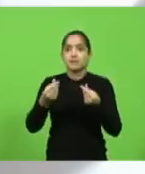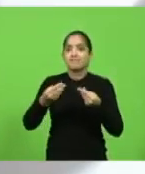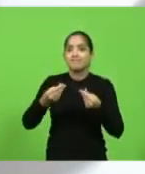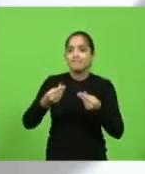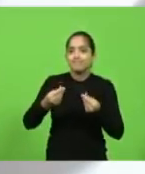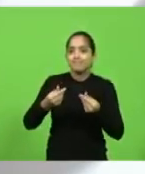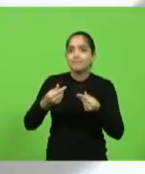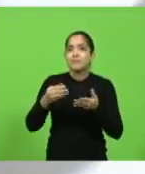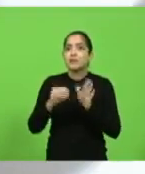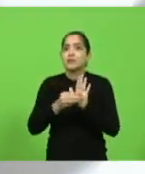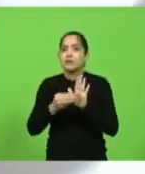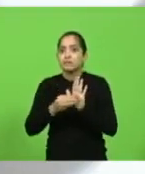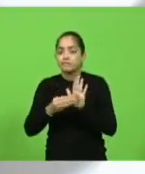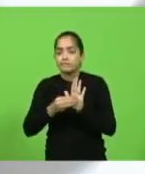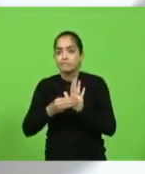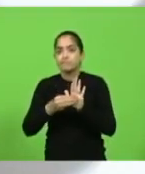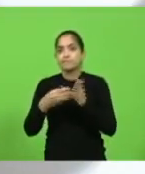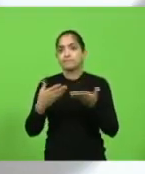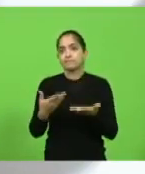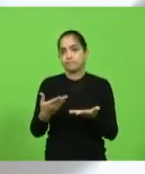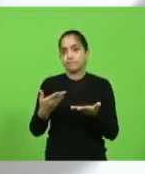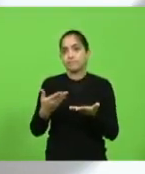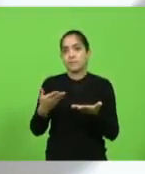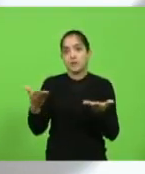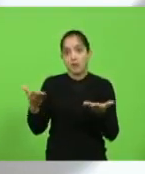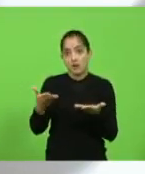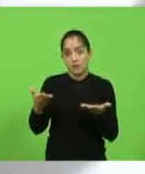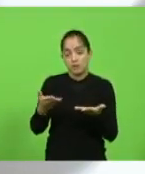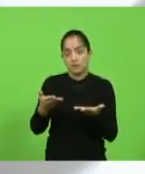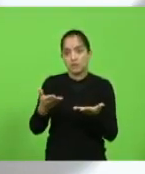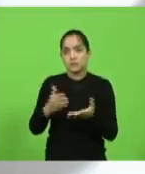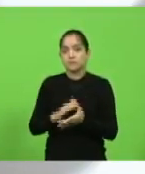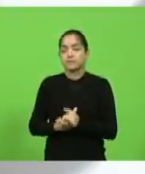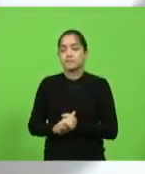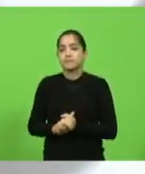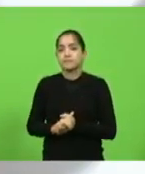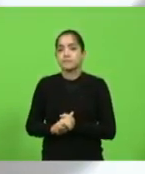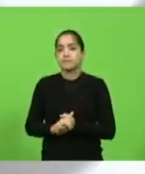elementos indiciários. É o caso Indizatic.